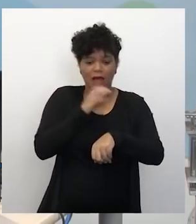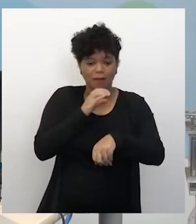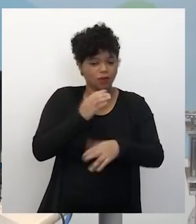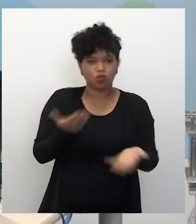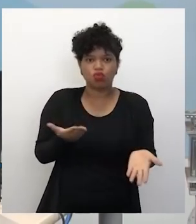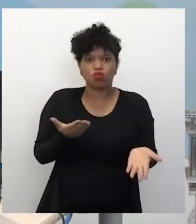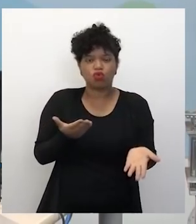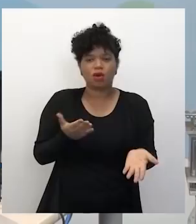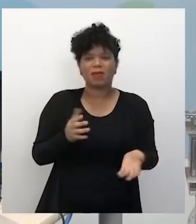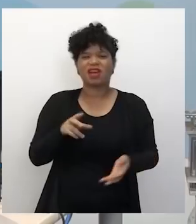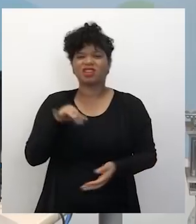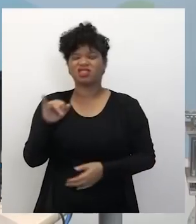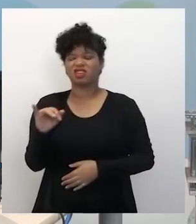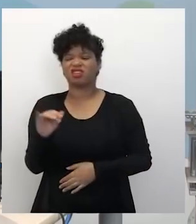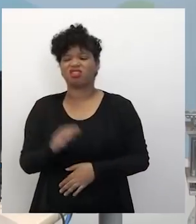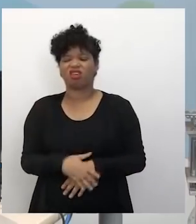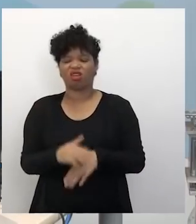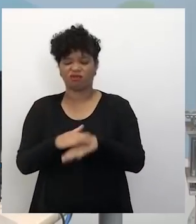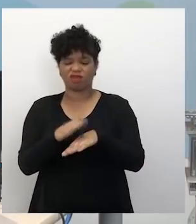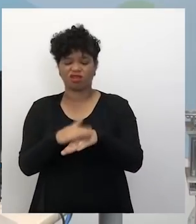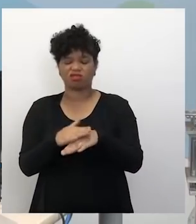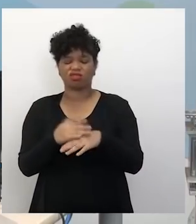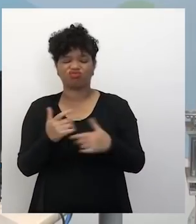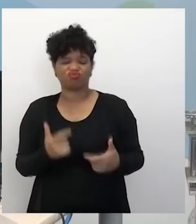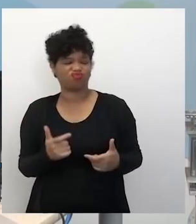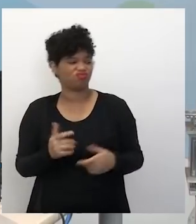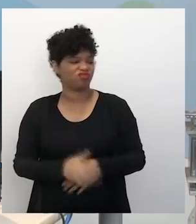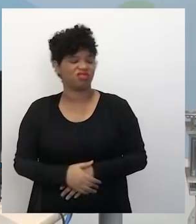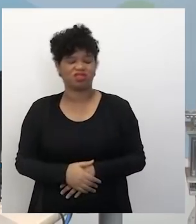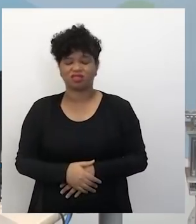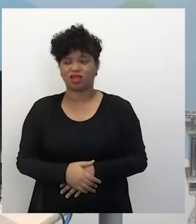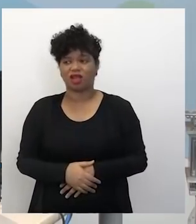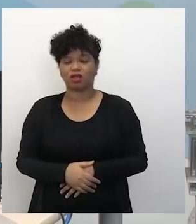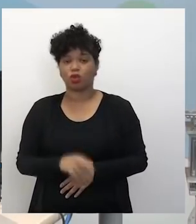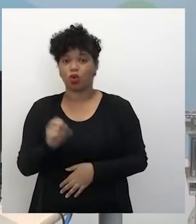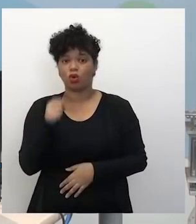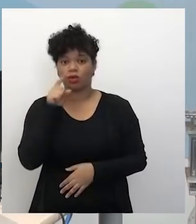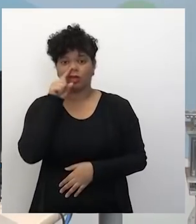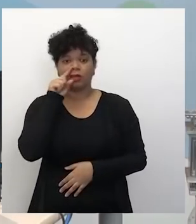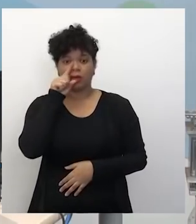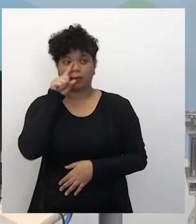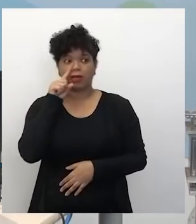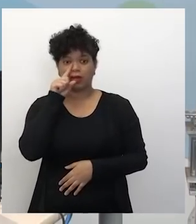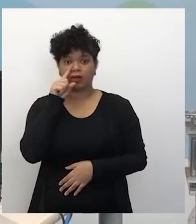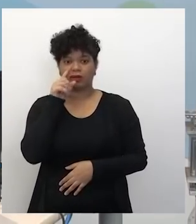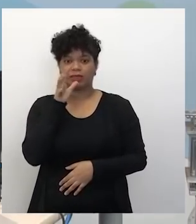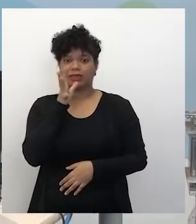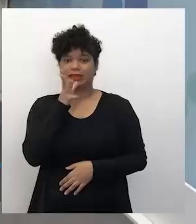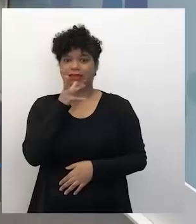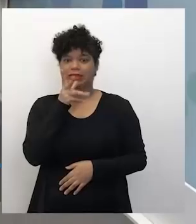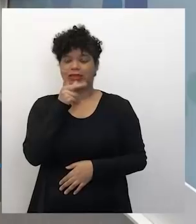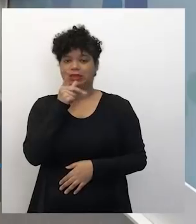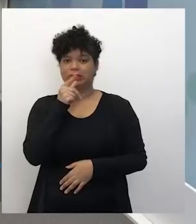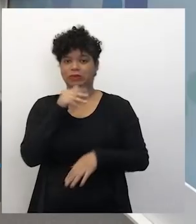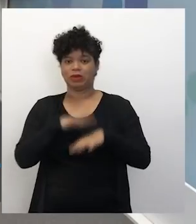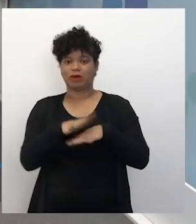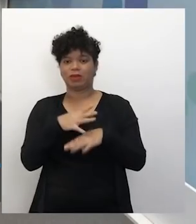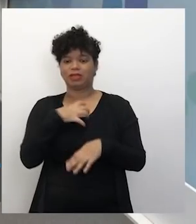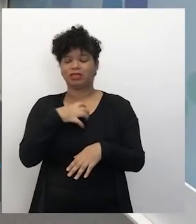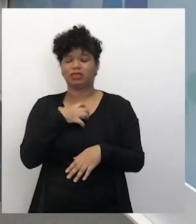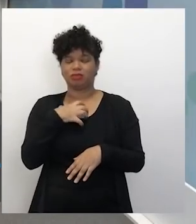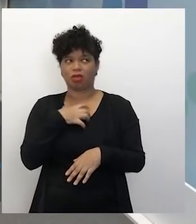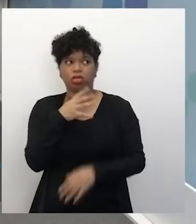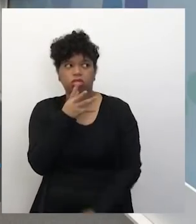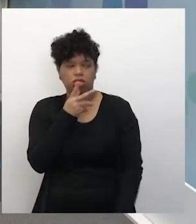é uma situação chata ou uma situação de perigo, ela demora demais para passar. É verdade. Né? Então,